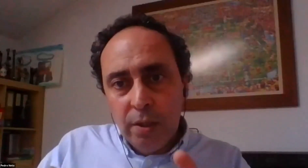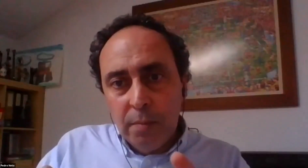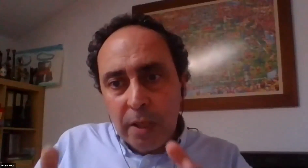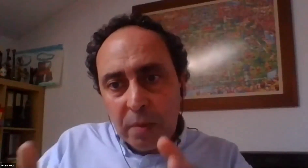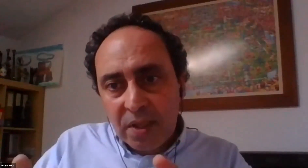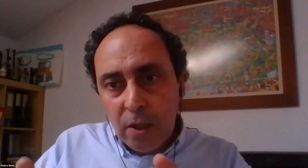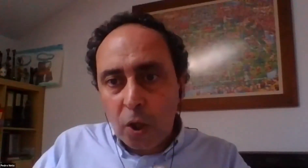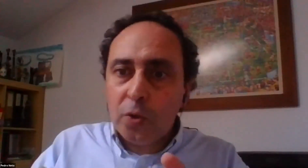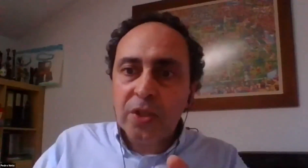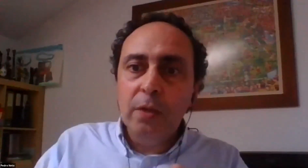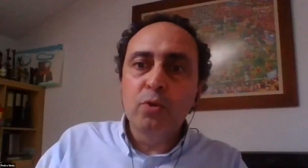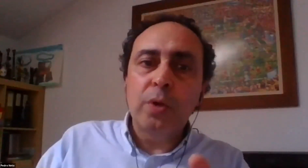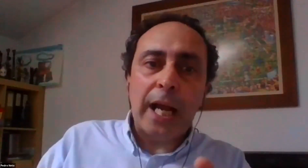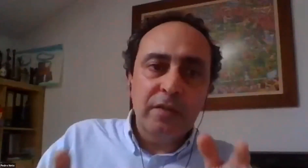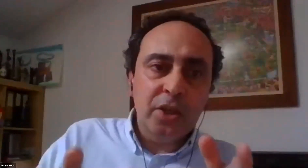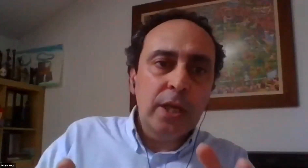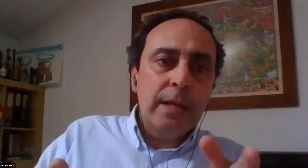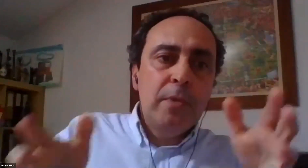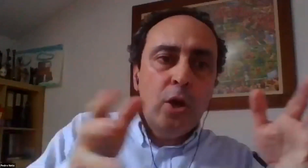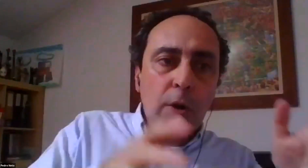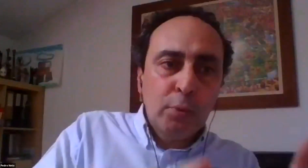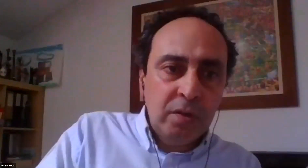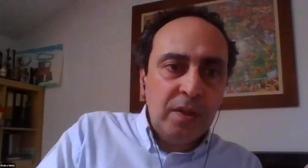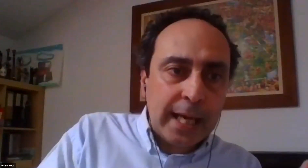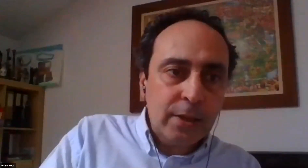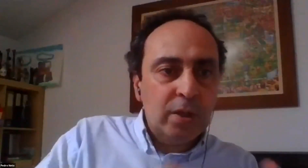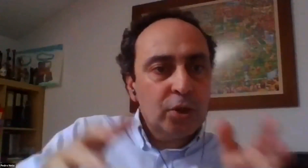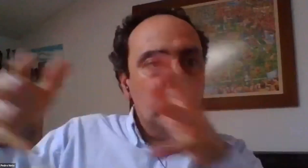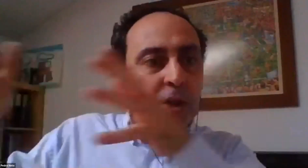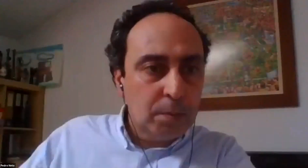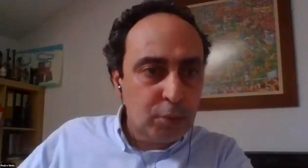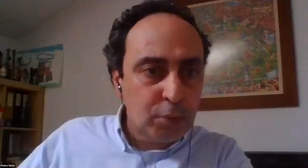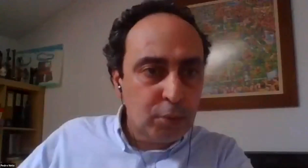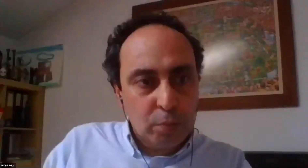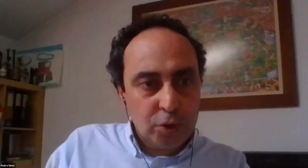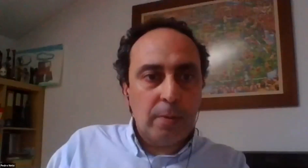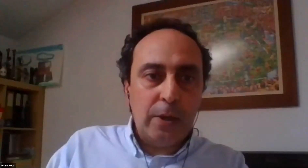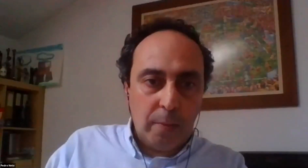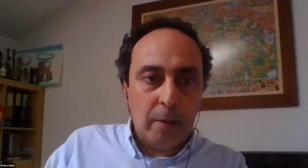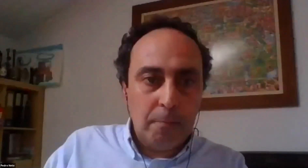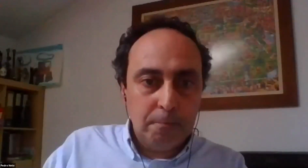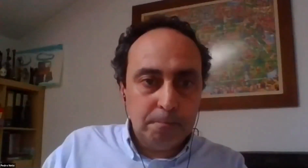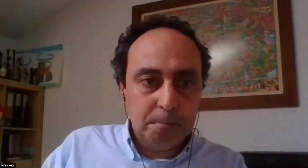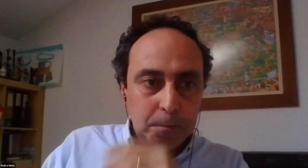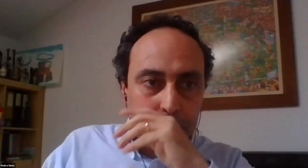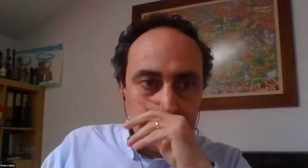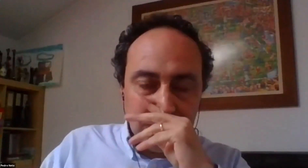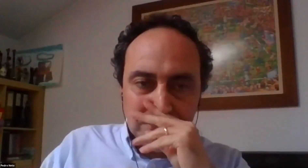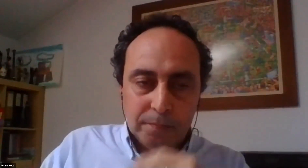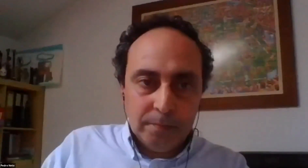garanto-vos que mesmo assim nós conseguimos às vezes melhor produtividade do que esses 80% do nosso posto de trabalho normal.